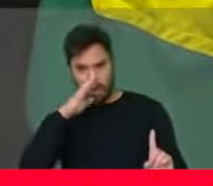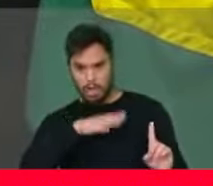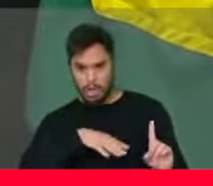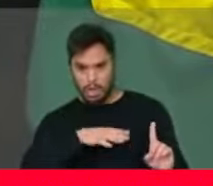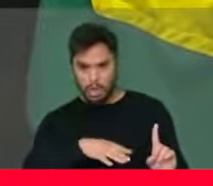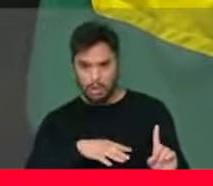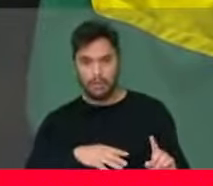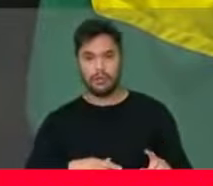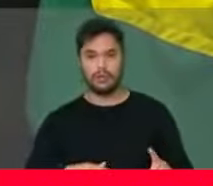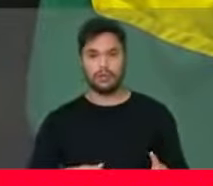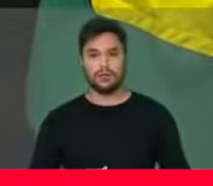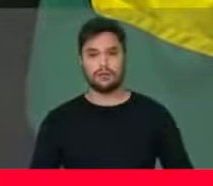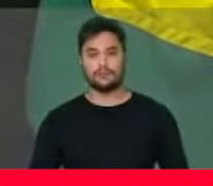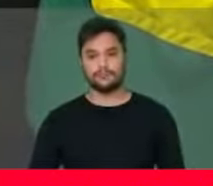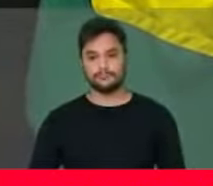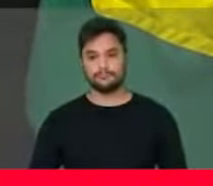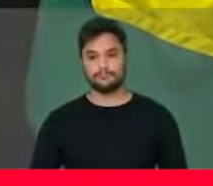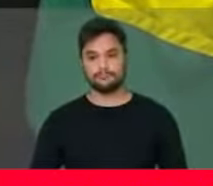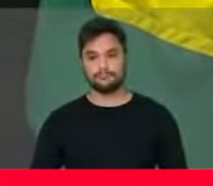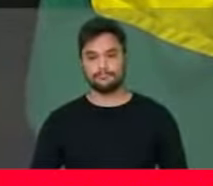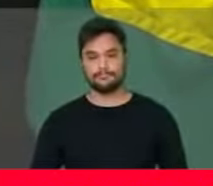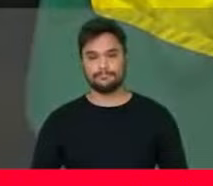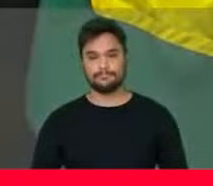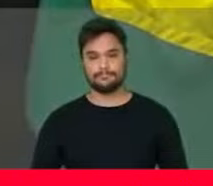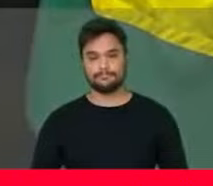senhor presidente.